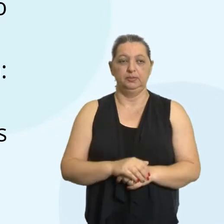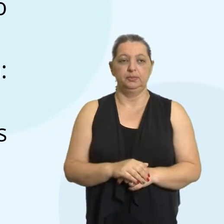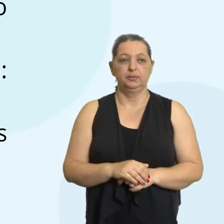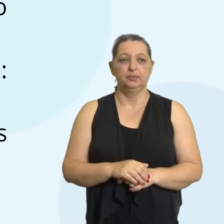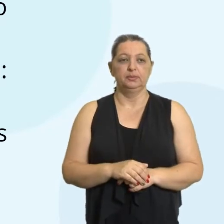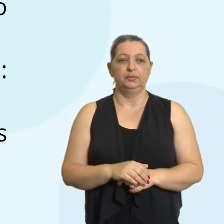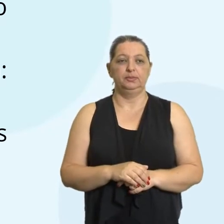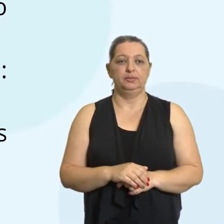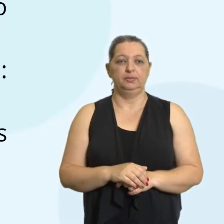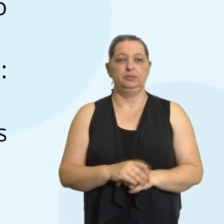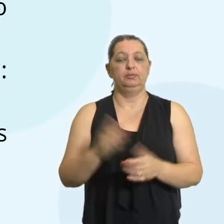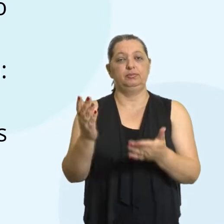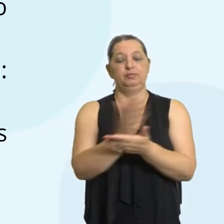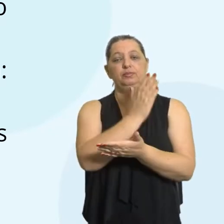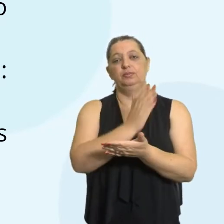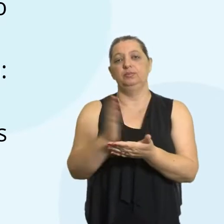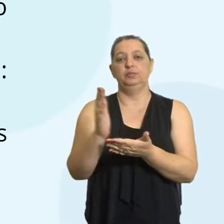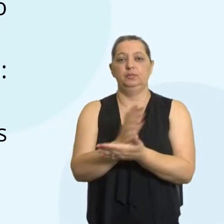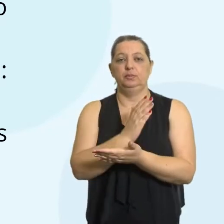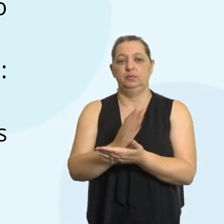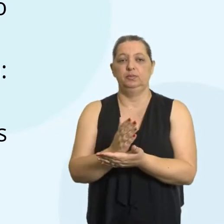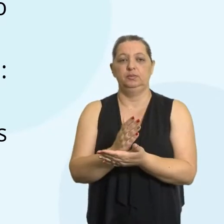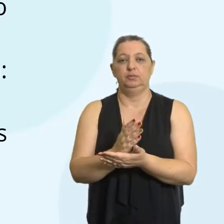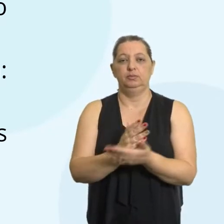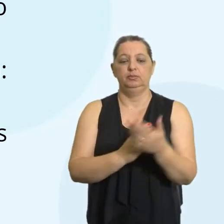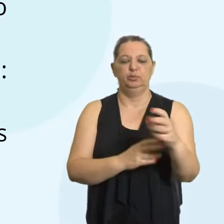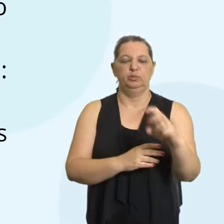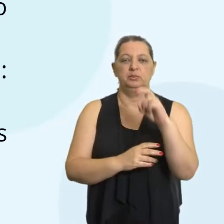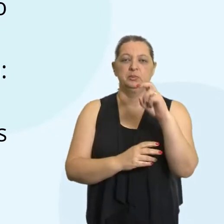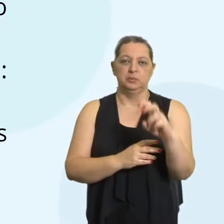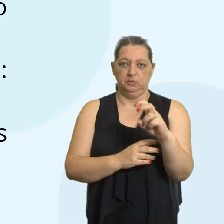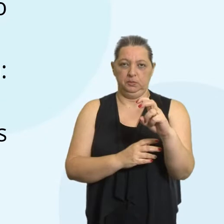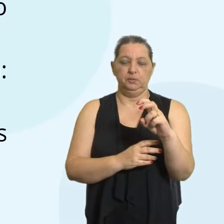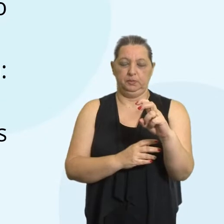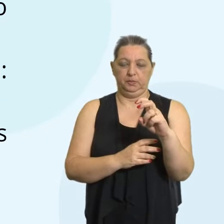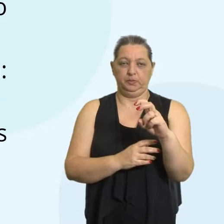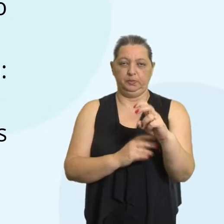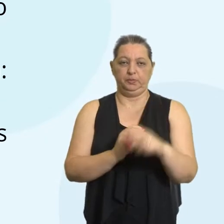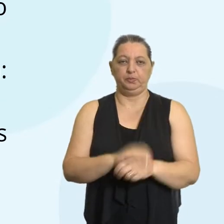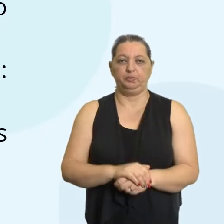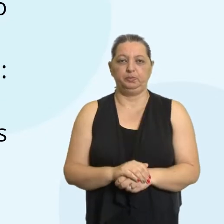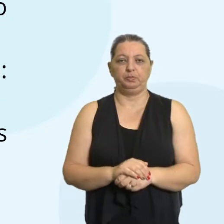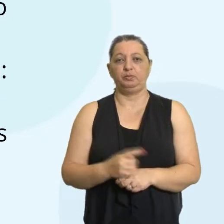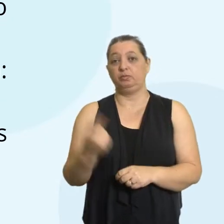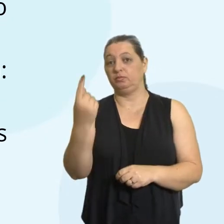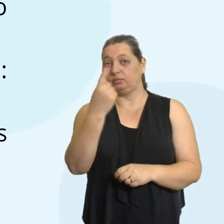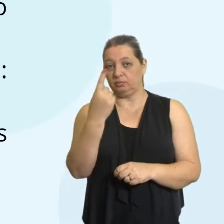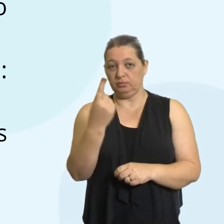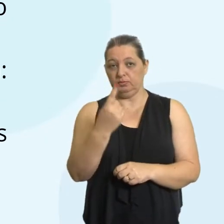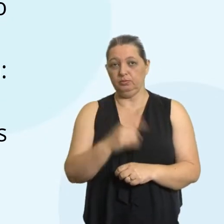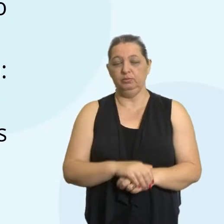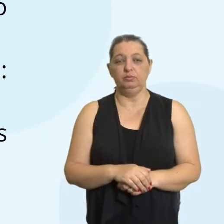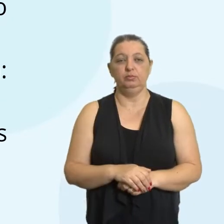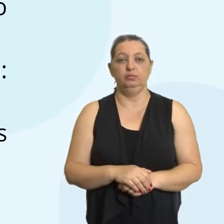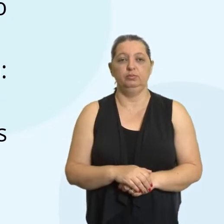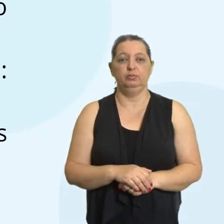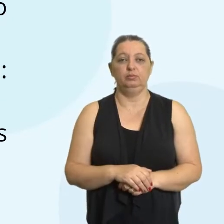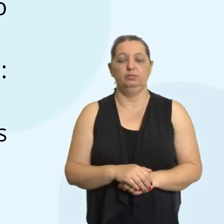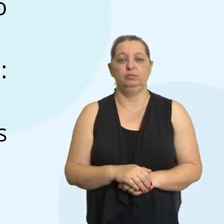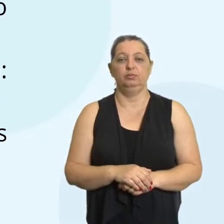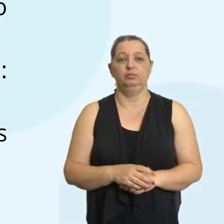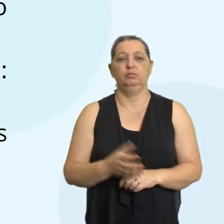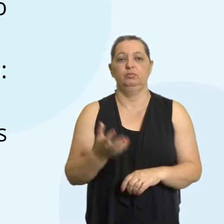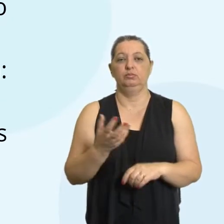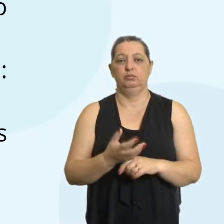e ela vai ser separada por cinco componentes curriculares o primeiro componente curricular o que vai ser